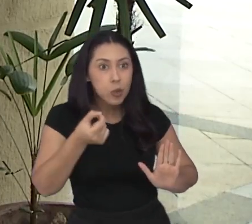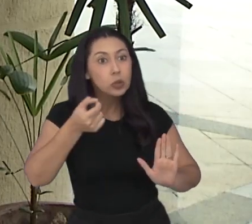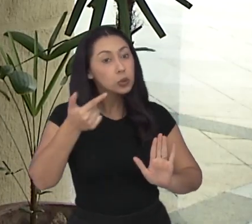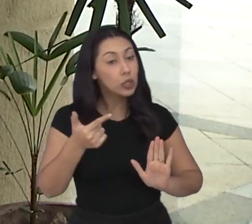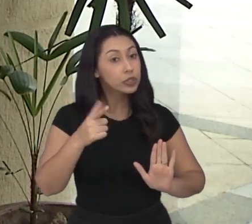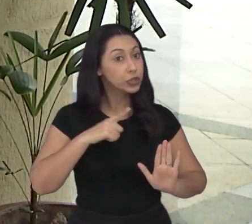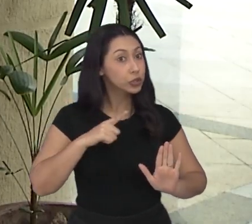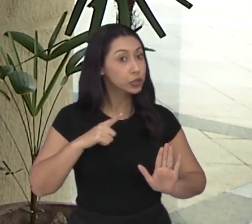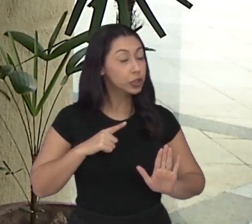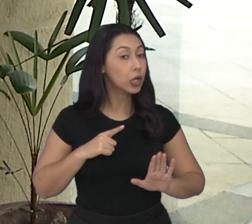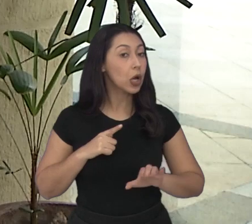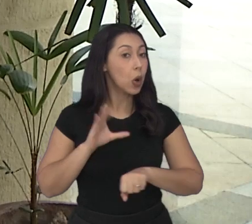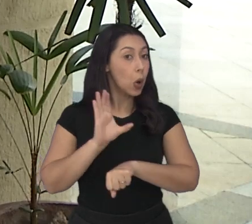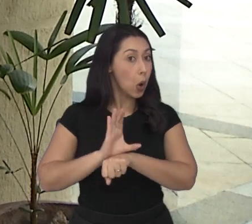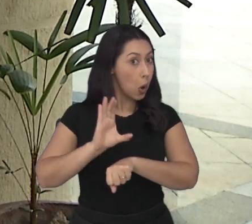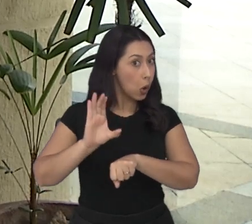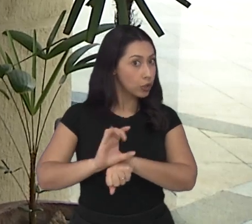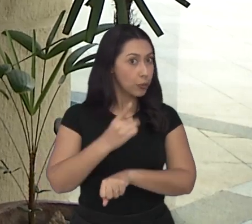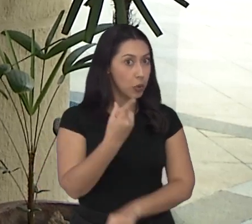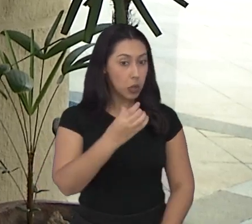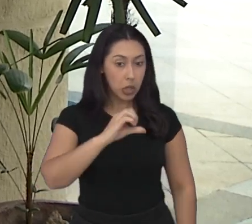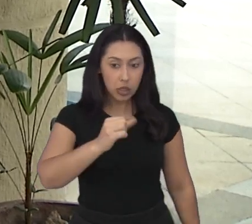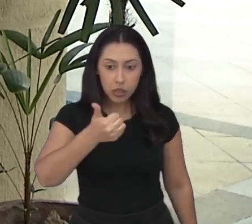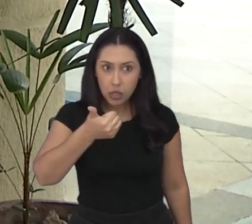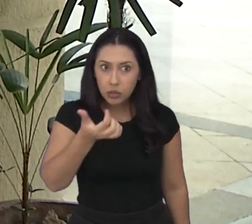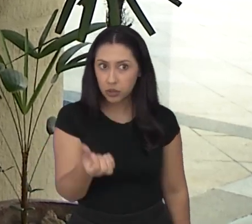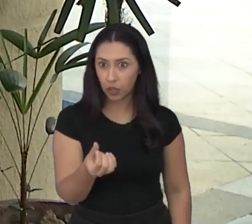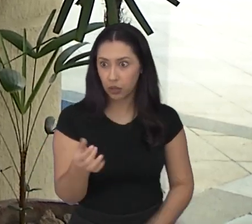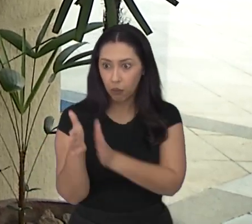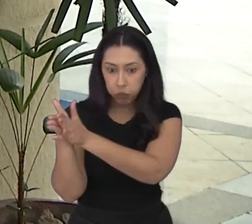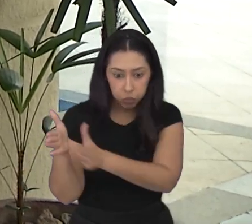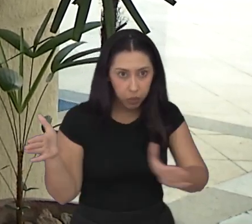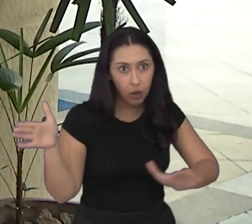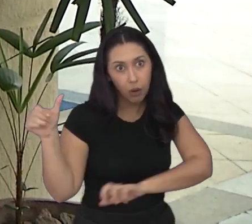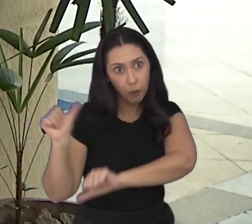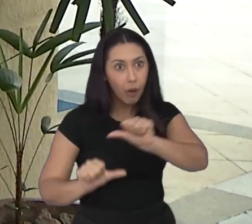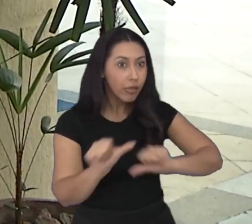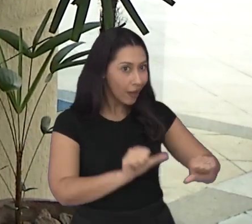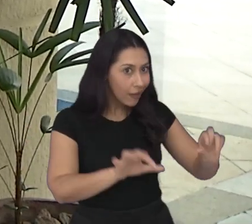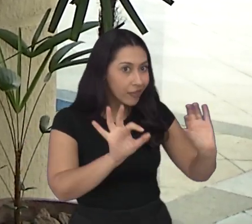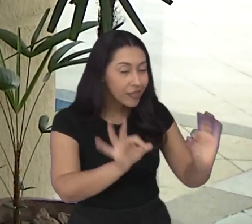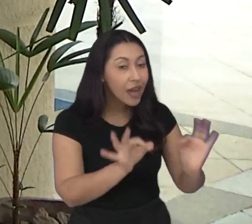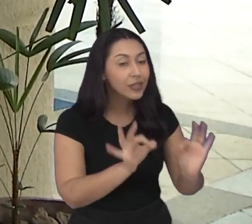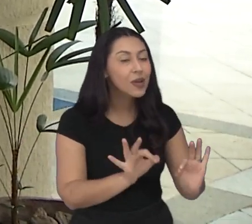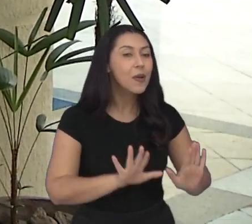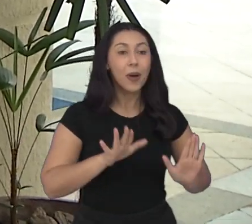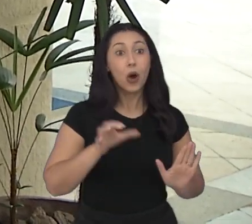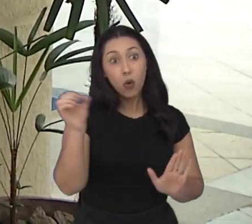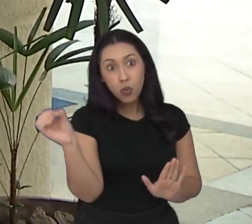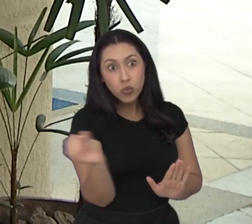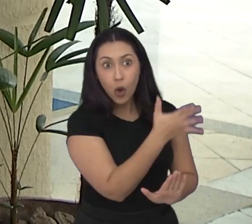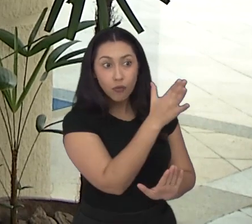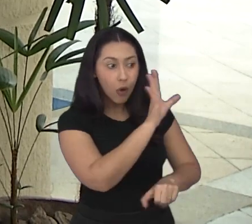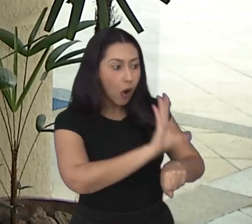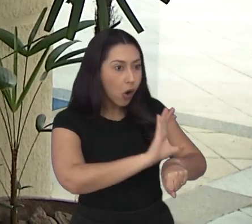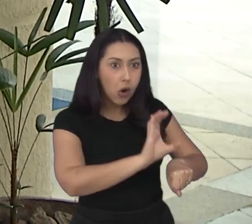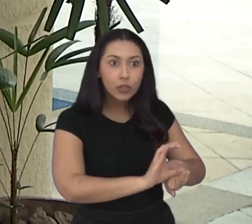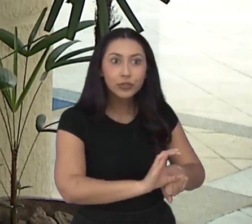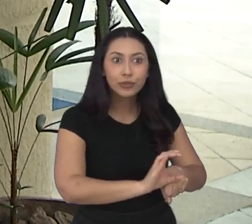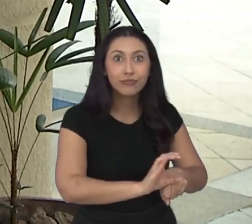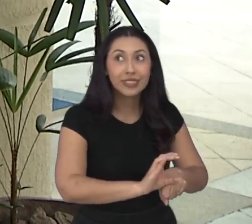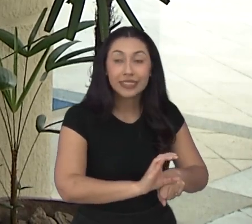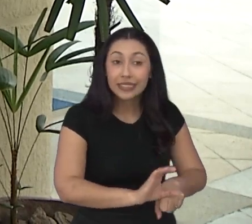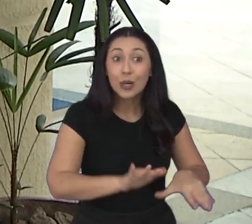o que regia era o Código de 1916. Quantas coisas haviam mudado, não é verdade? E nós falamos o novo Código Civil. O novo